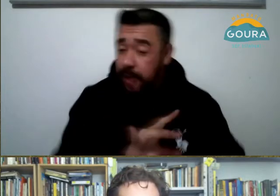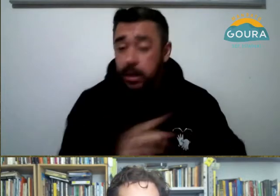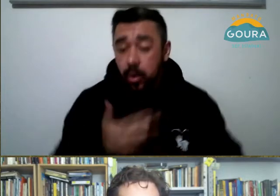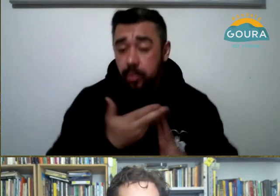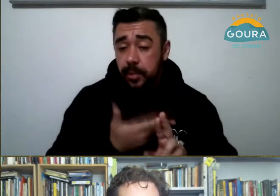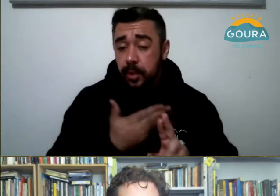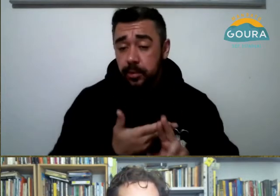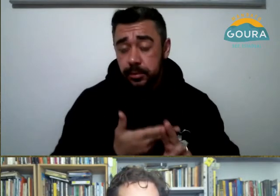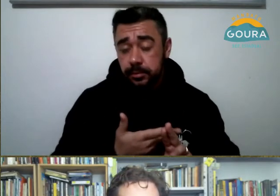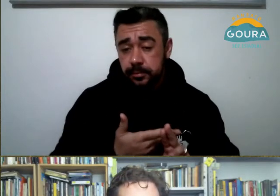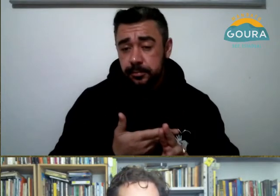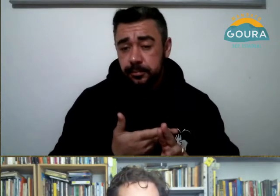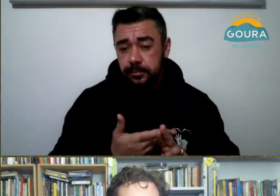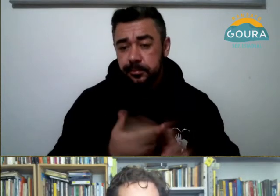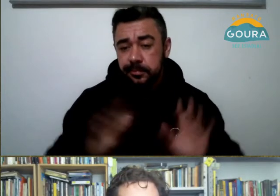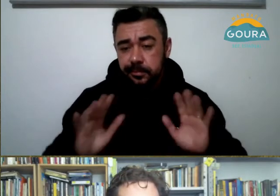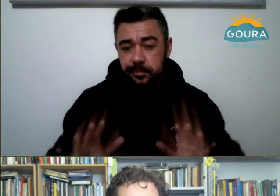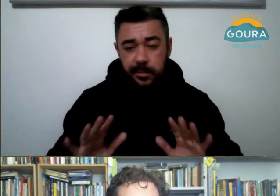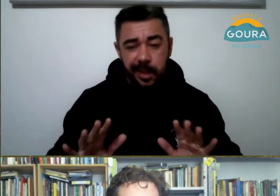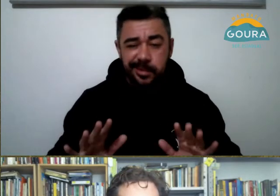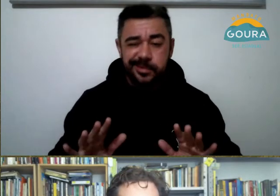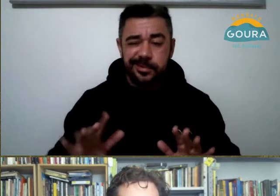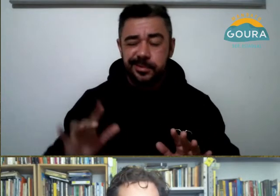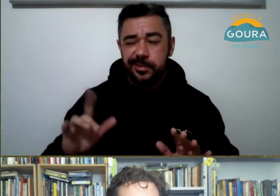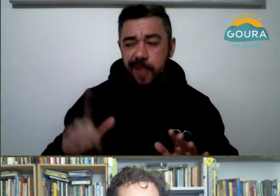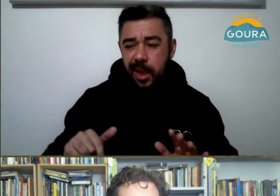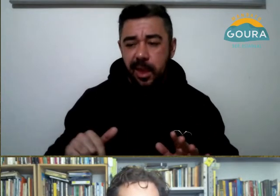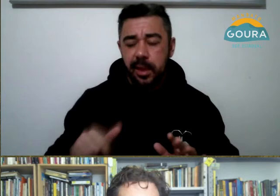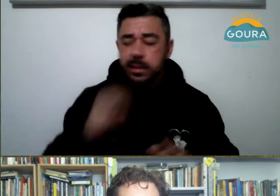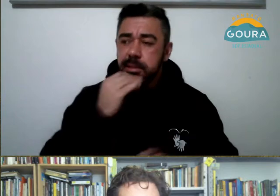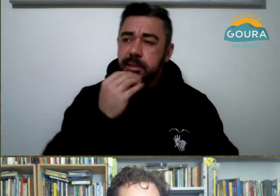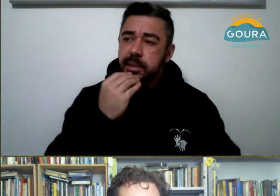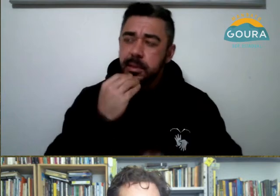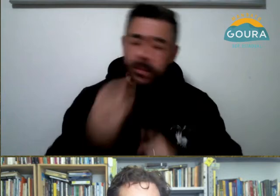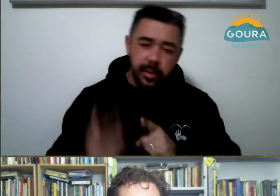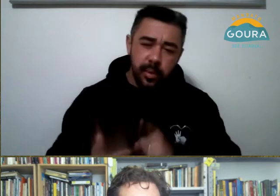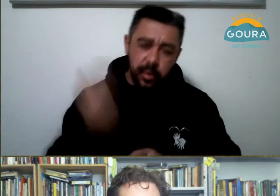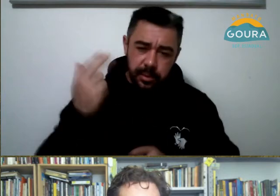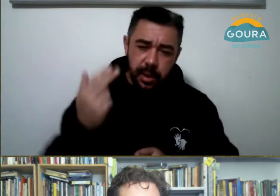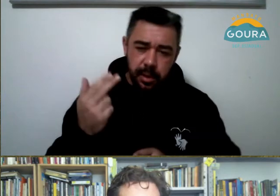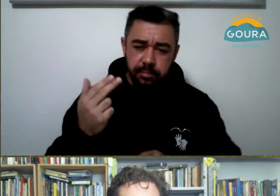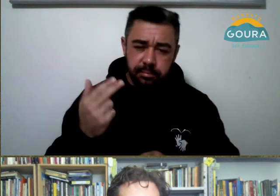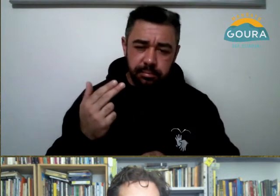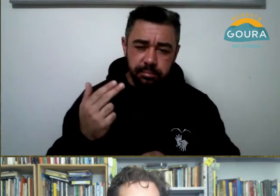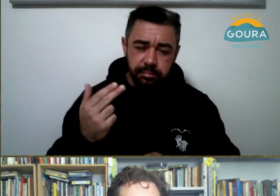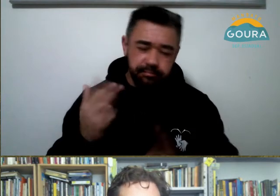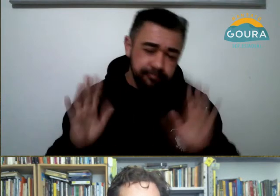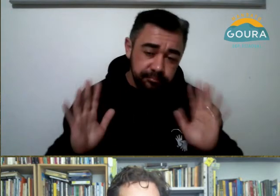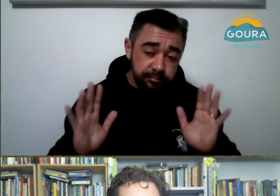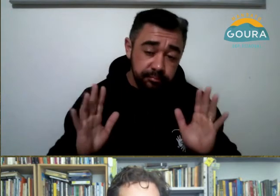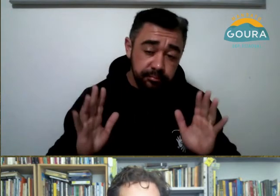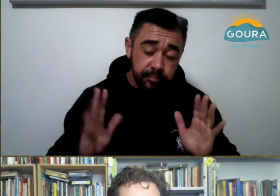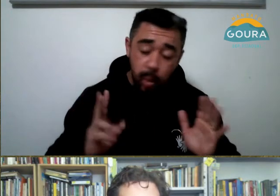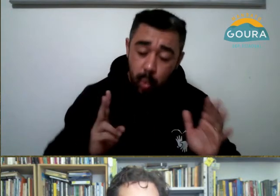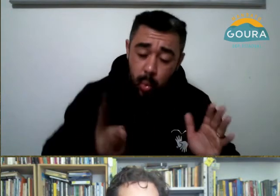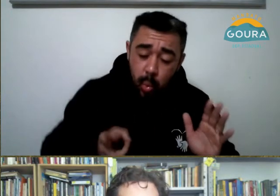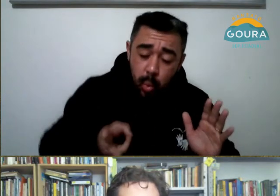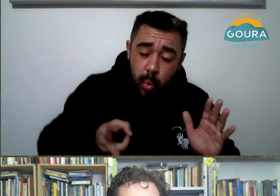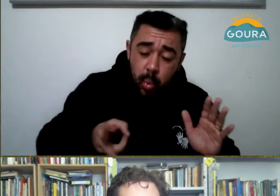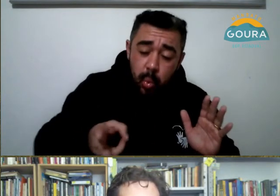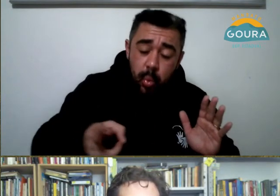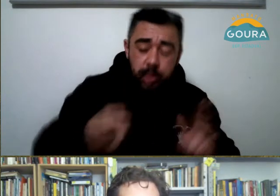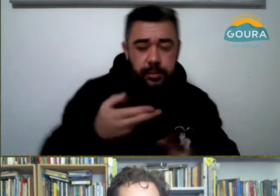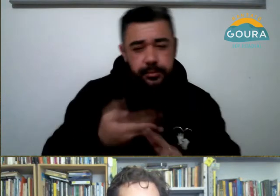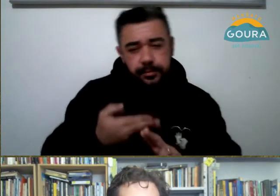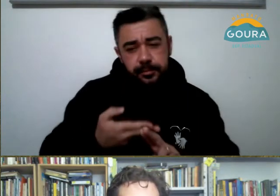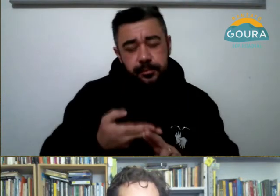Agora, aquilo que subjaz é a possibilidade de interromper um percurso que pode levar esta pessoa